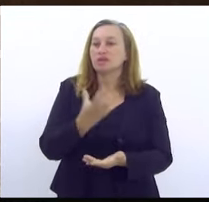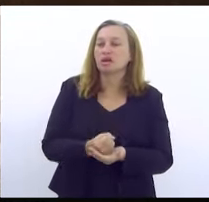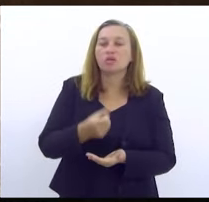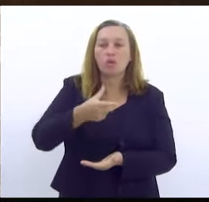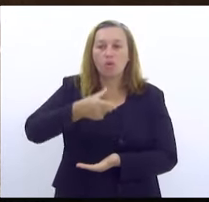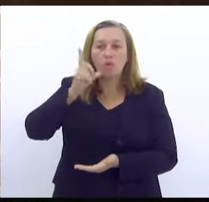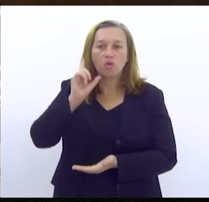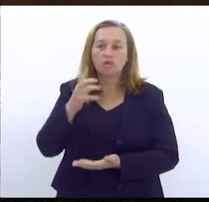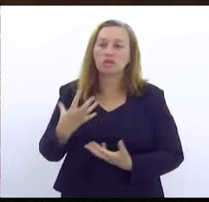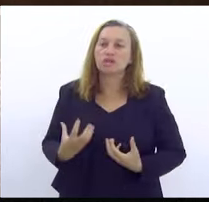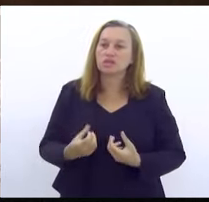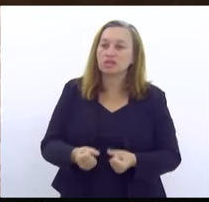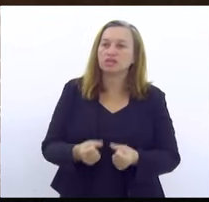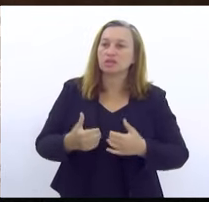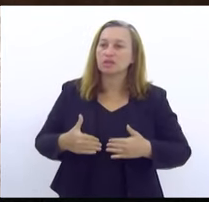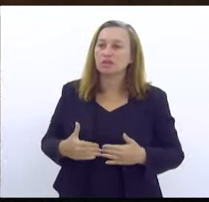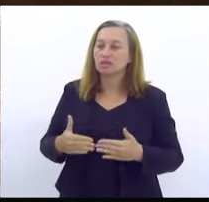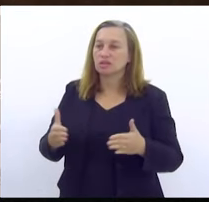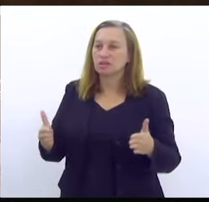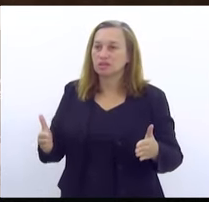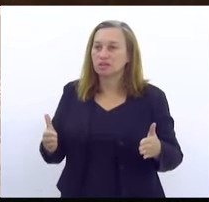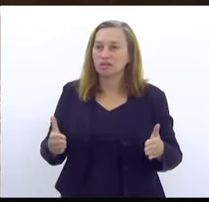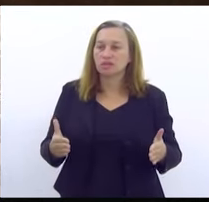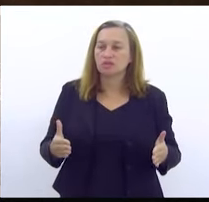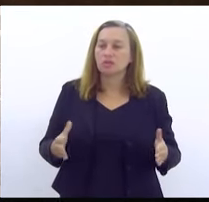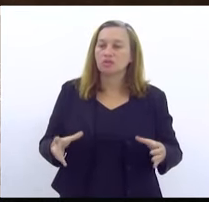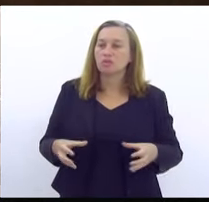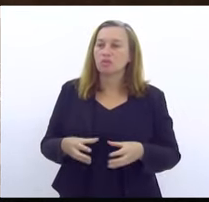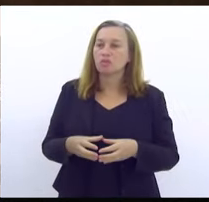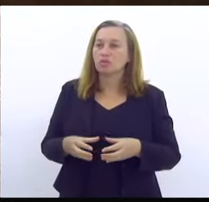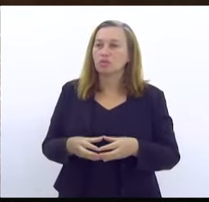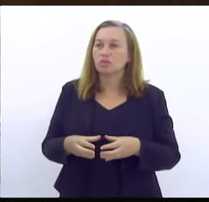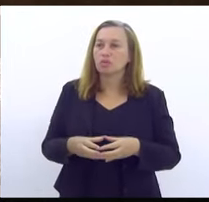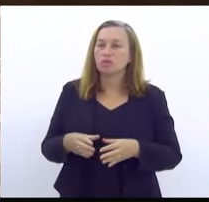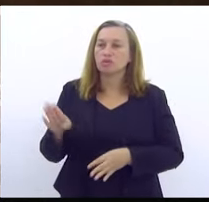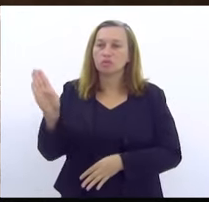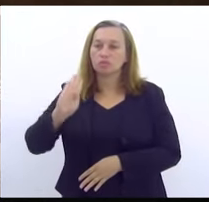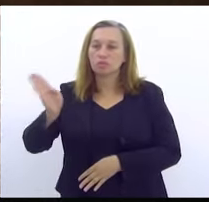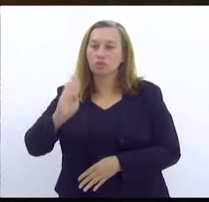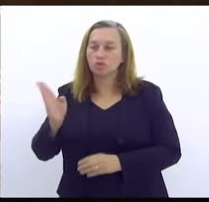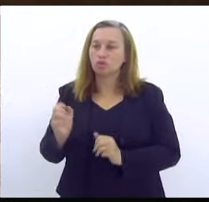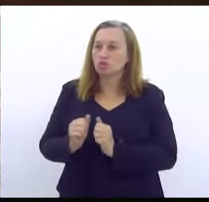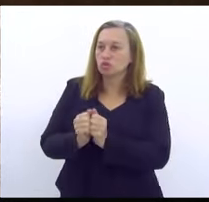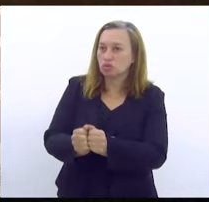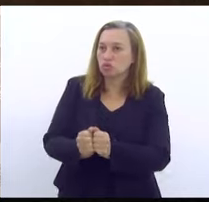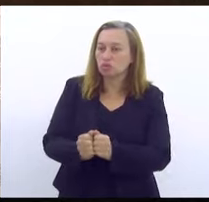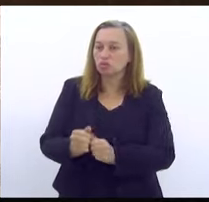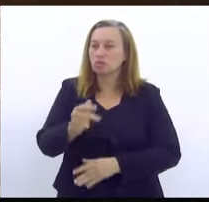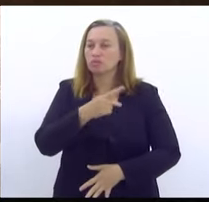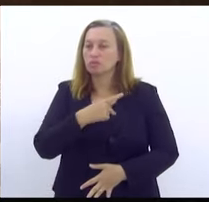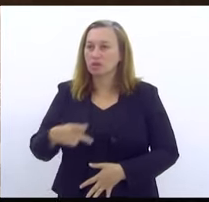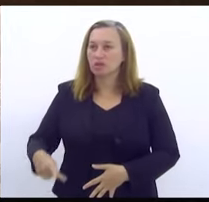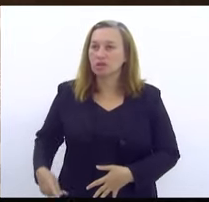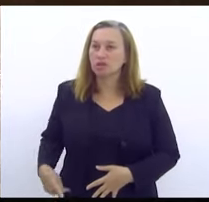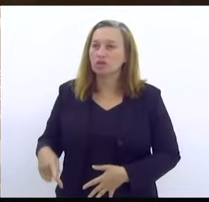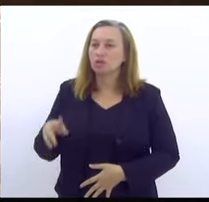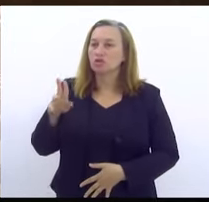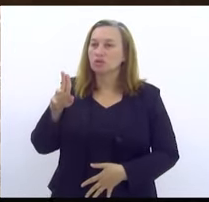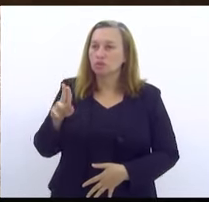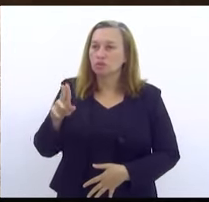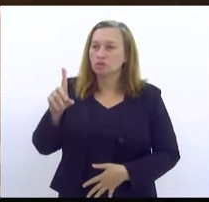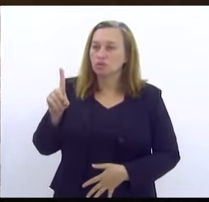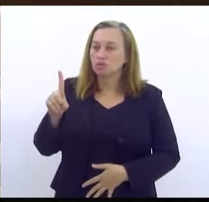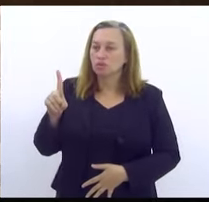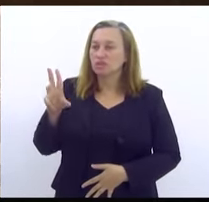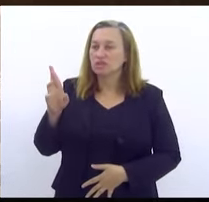nós recebemos na abertura a comitiva do Botafogo, junto com o seu presidente, o senhor Durcésio,